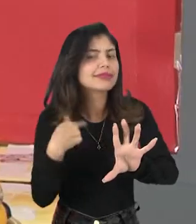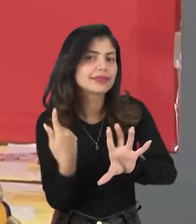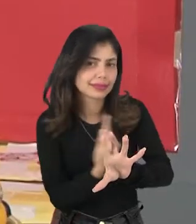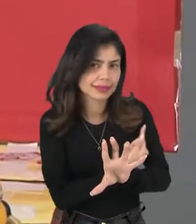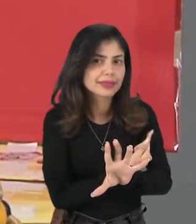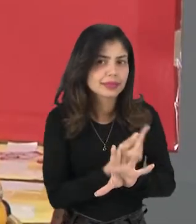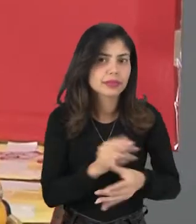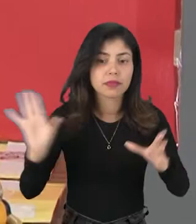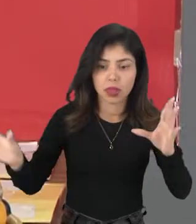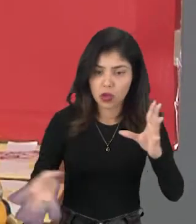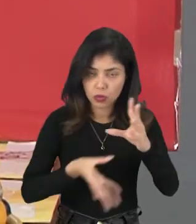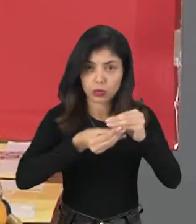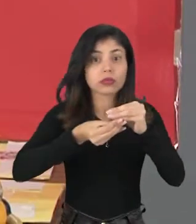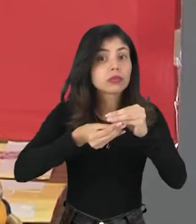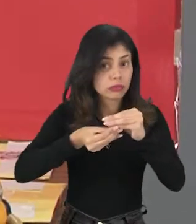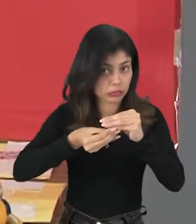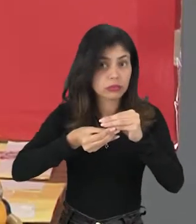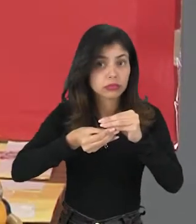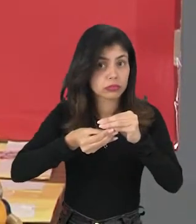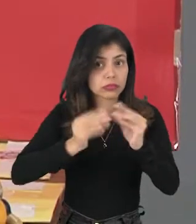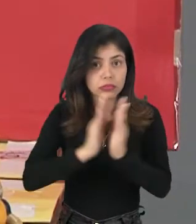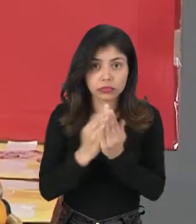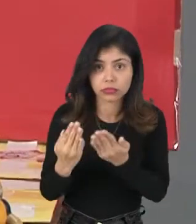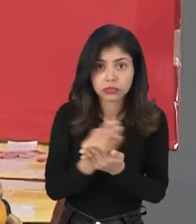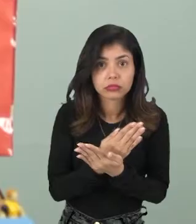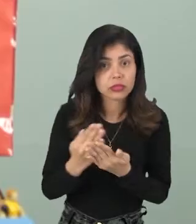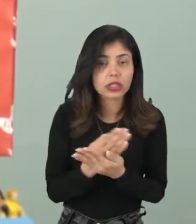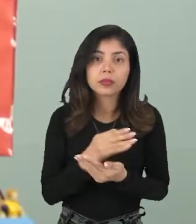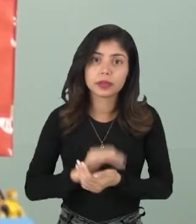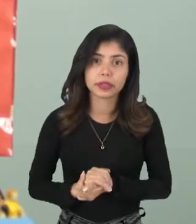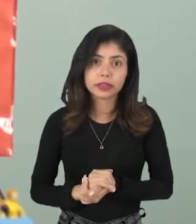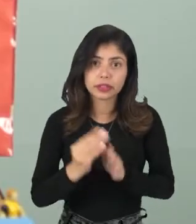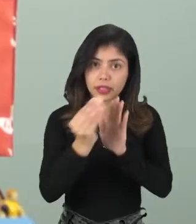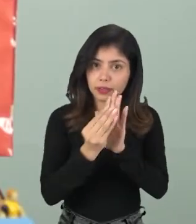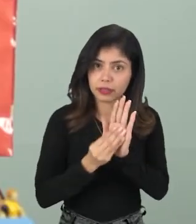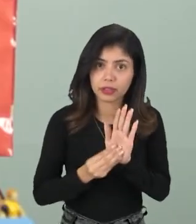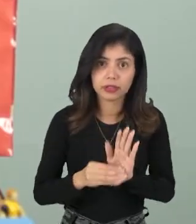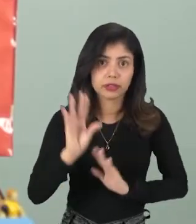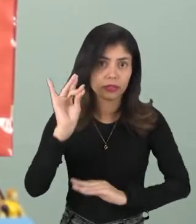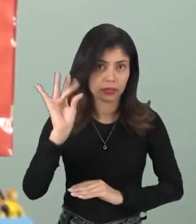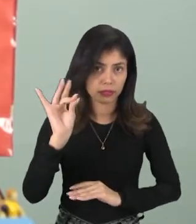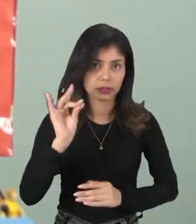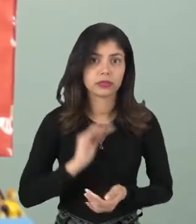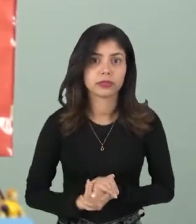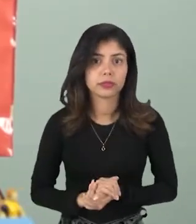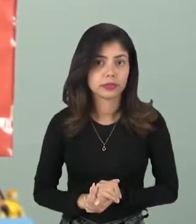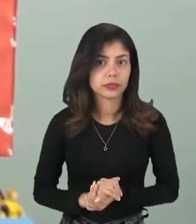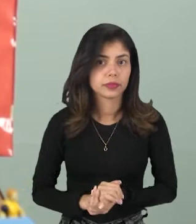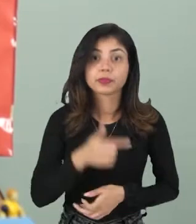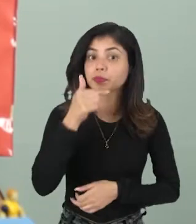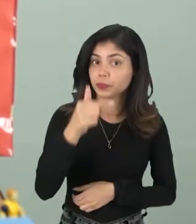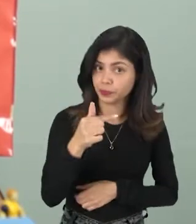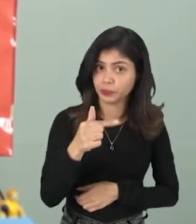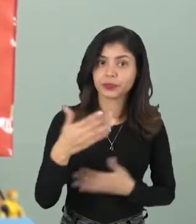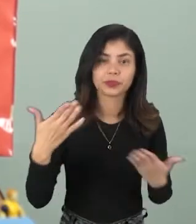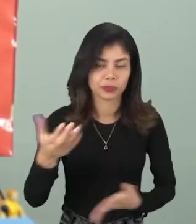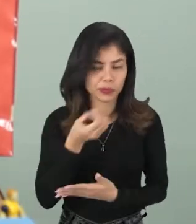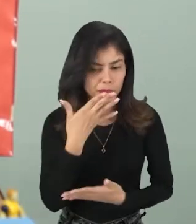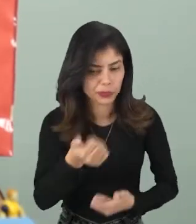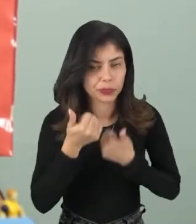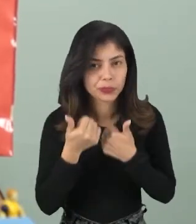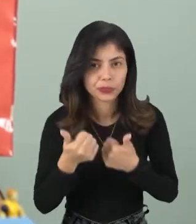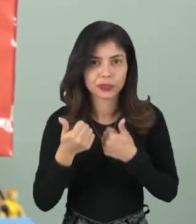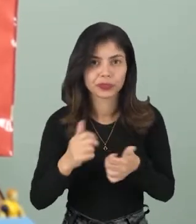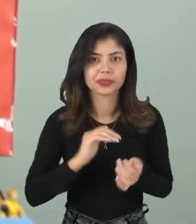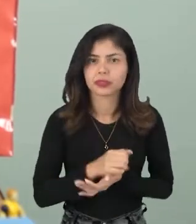pra completar o álbum falta ela colar quantas figurinhas vocês lembram 7 muito